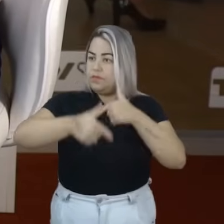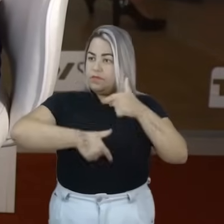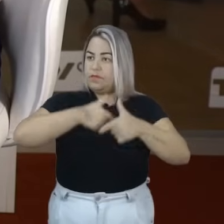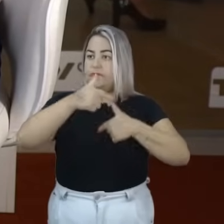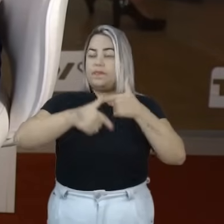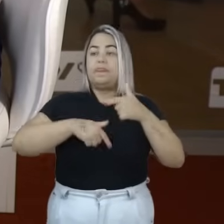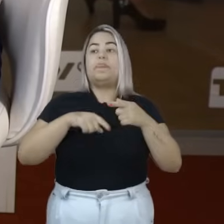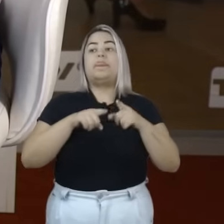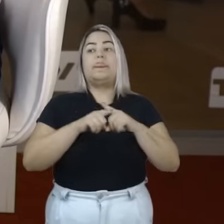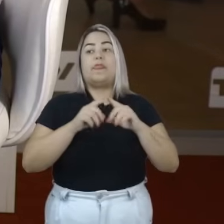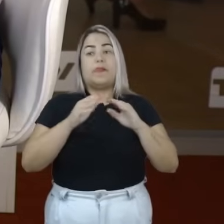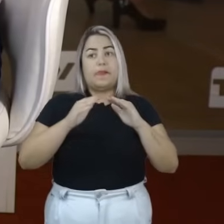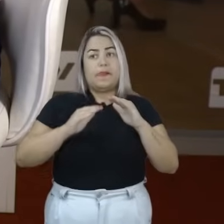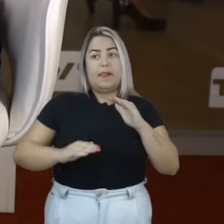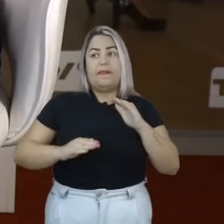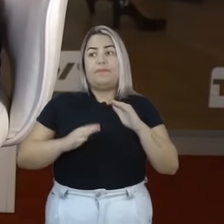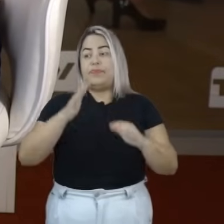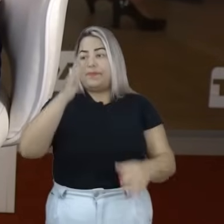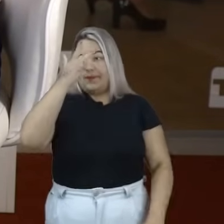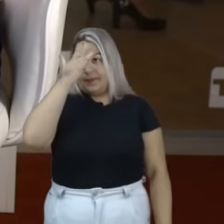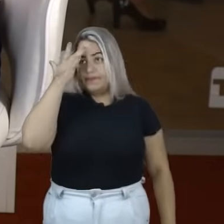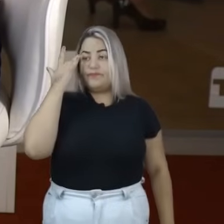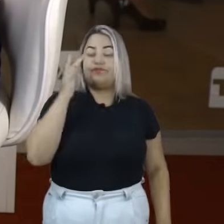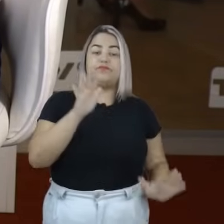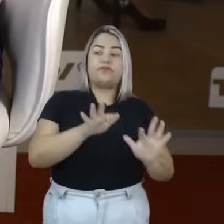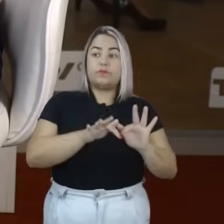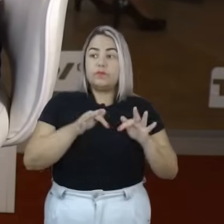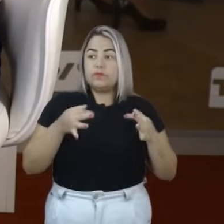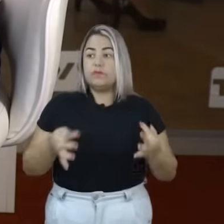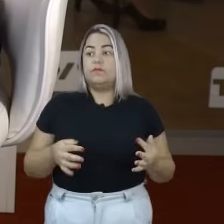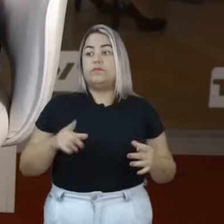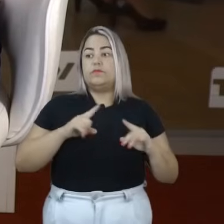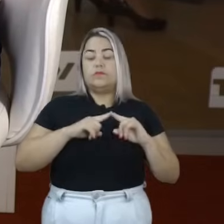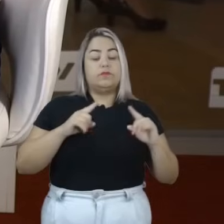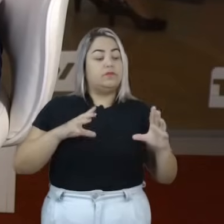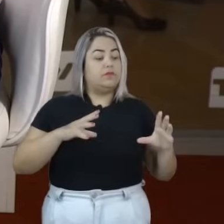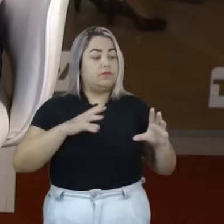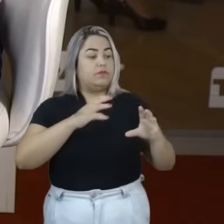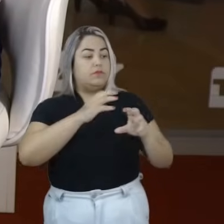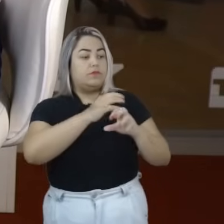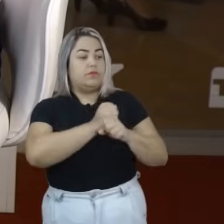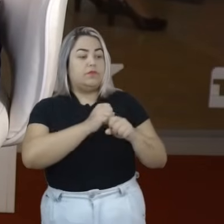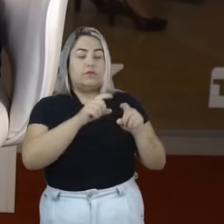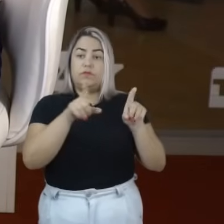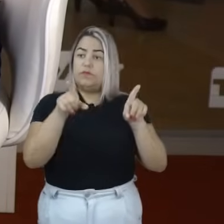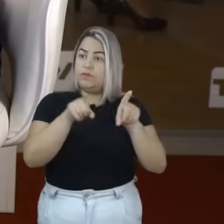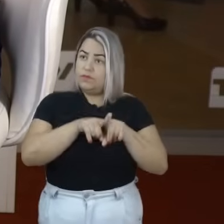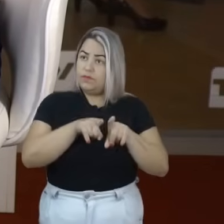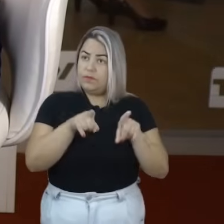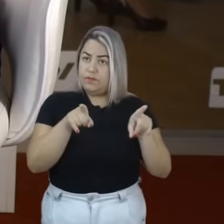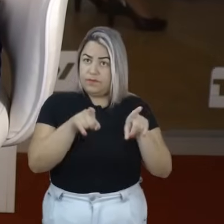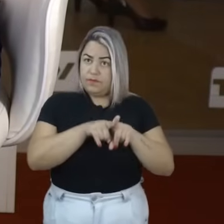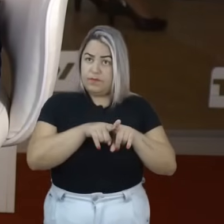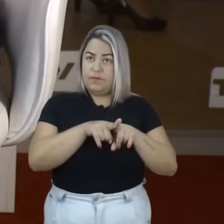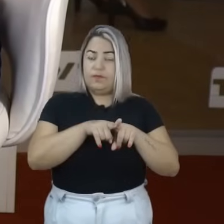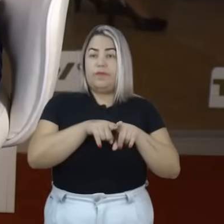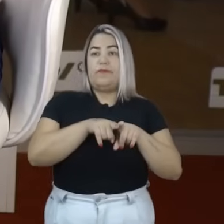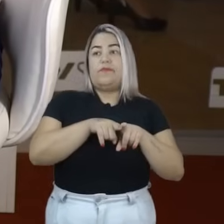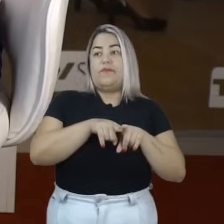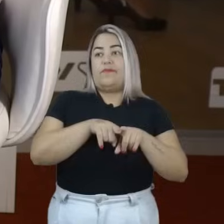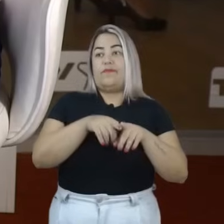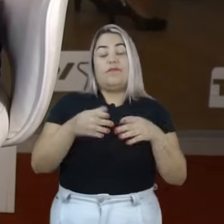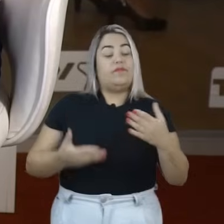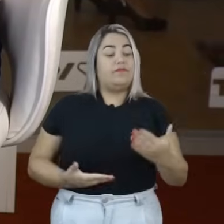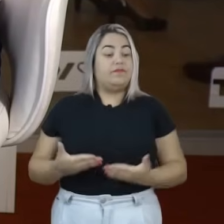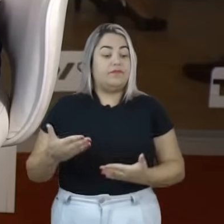trabalhadoras, os pequenos, as pessoas simples, mas se somando com intelectuais, se somando, não é, com